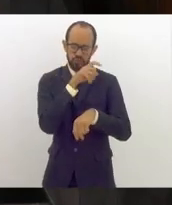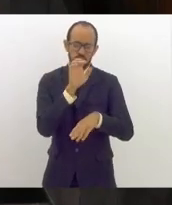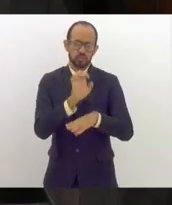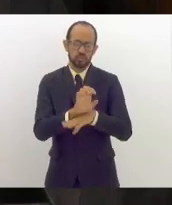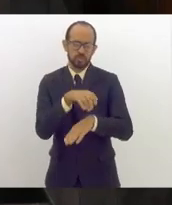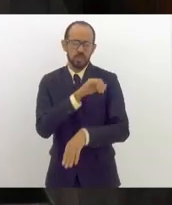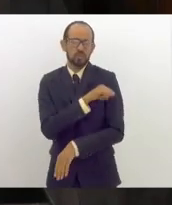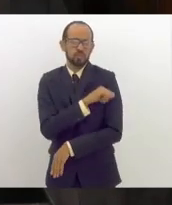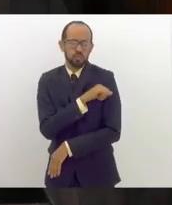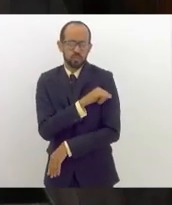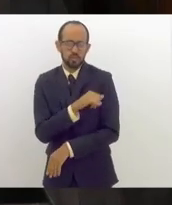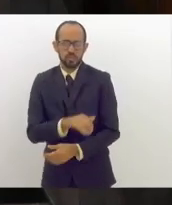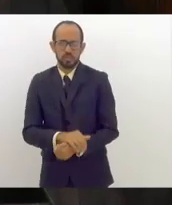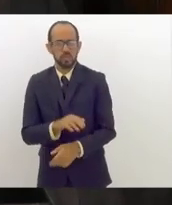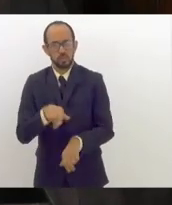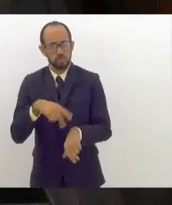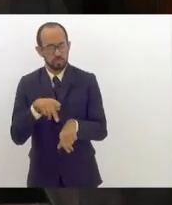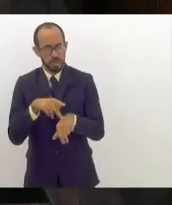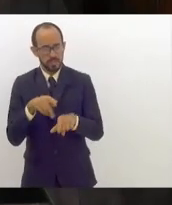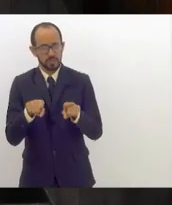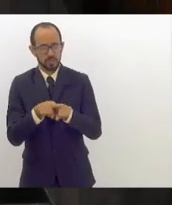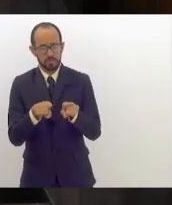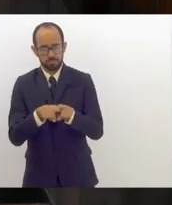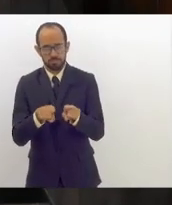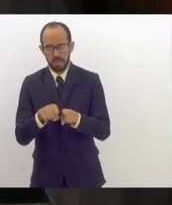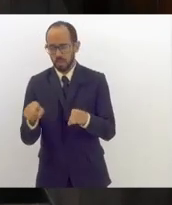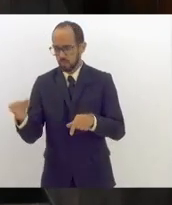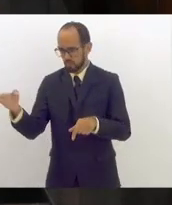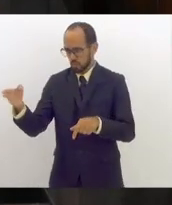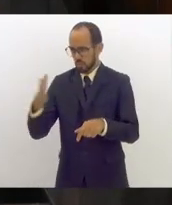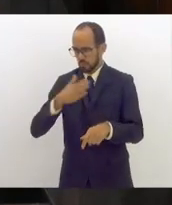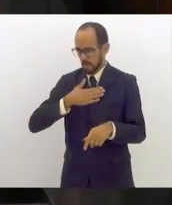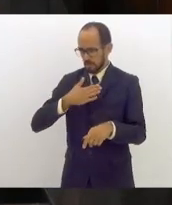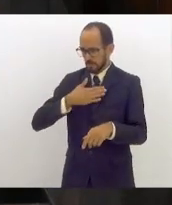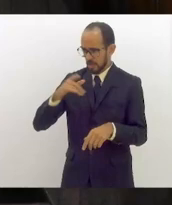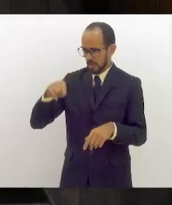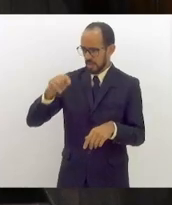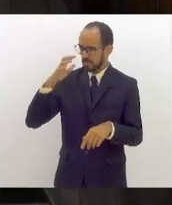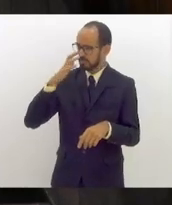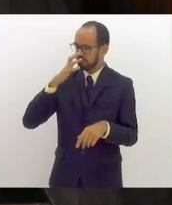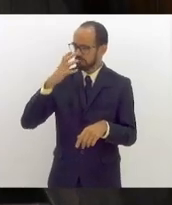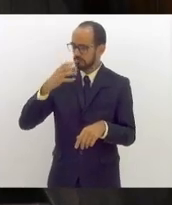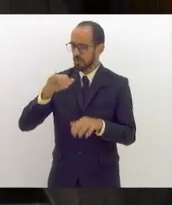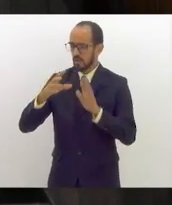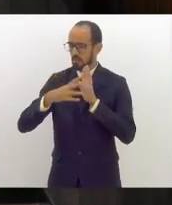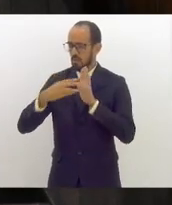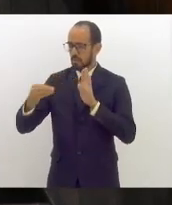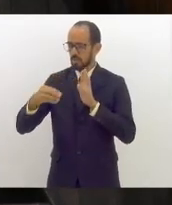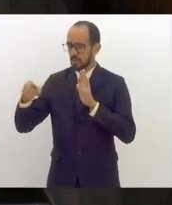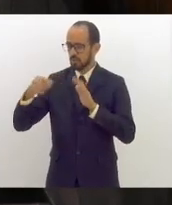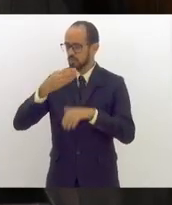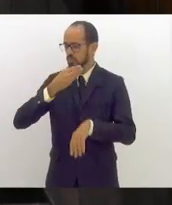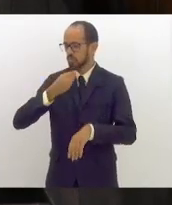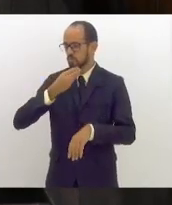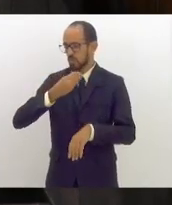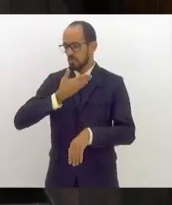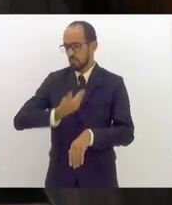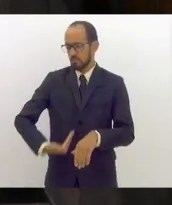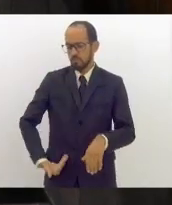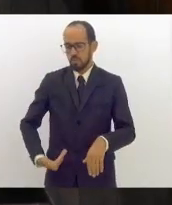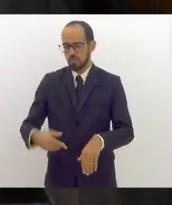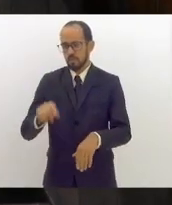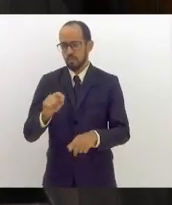queria agradecer ao senhor só que para mim uma fonte de inspiração para mim é um exemplo de homem público é importante